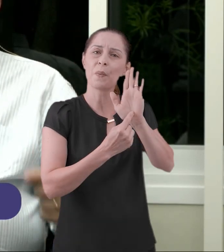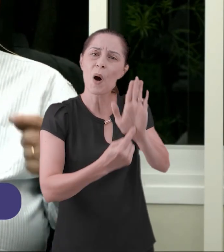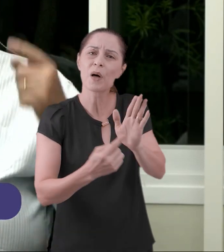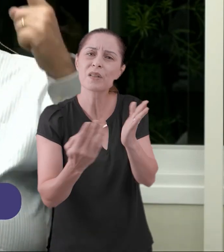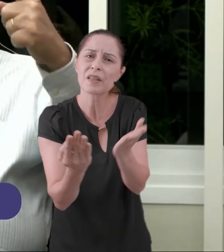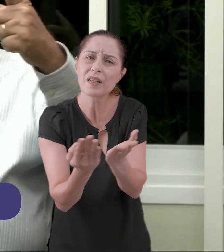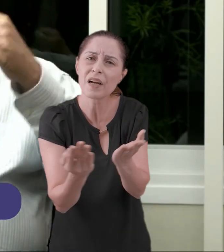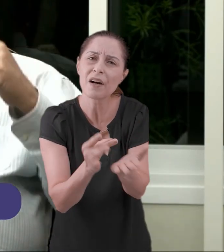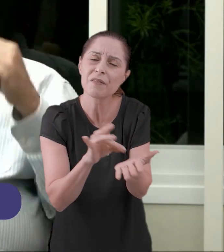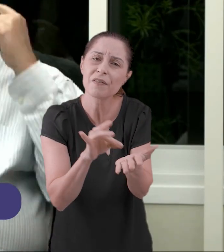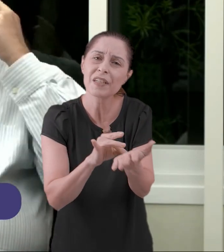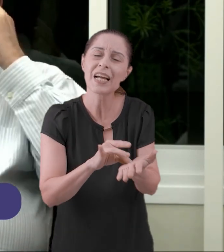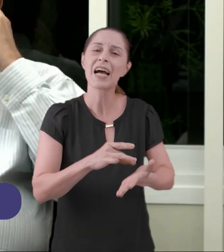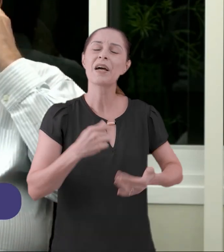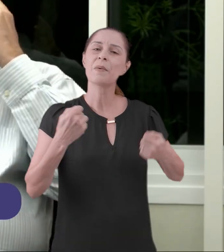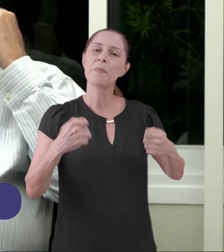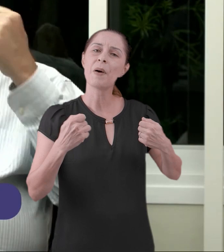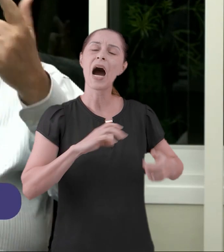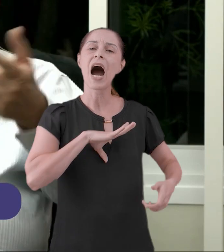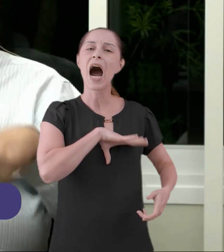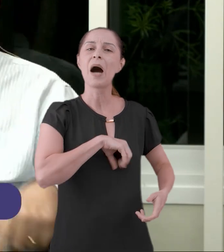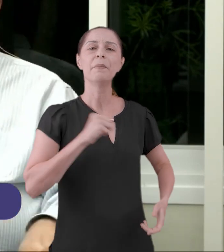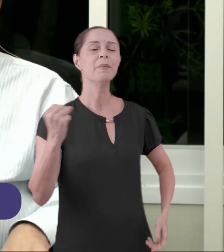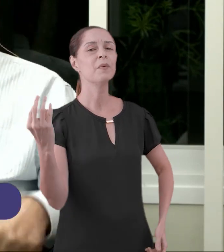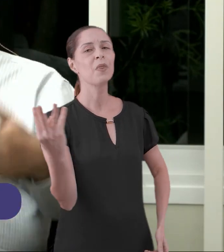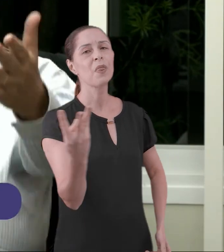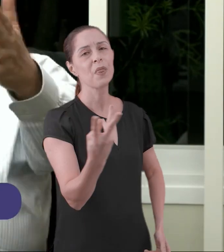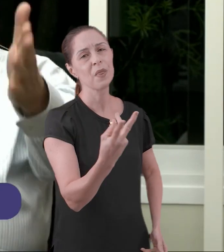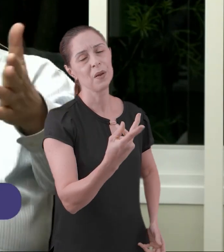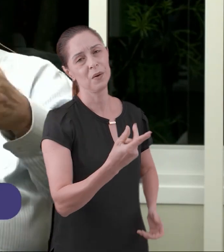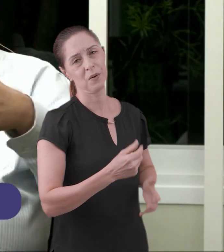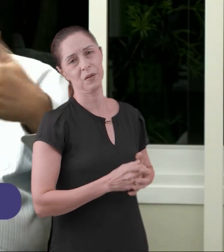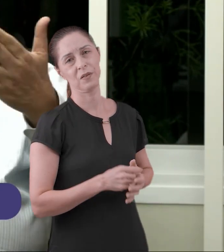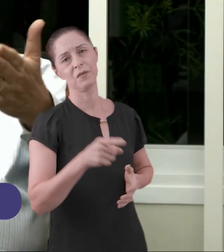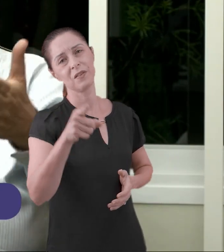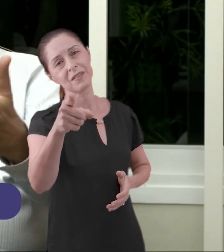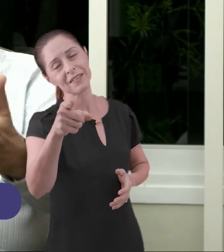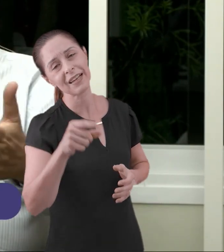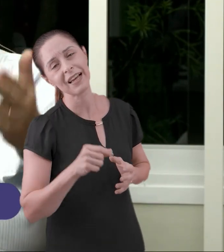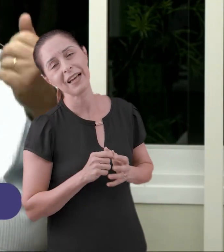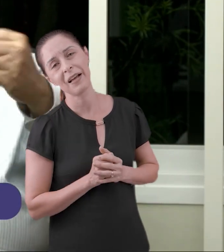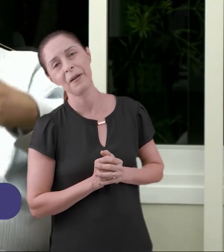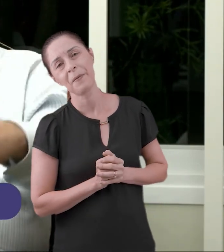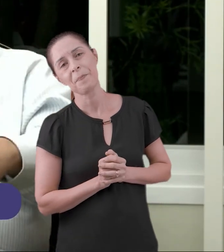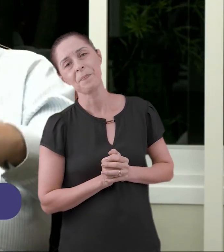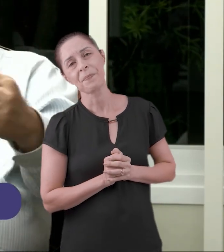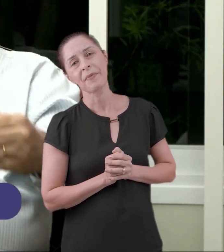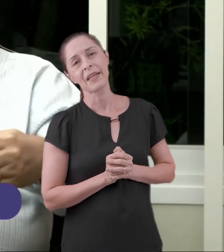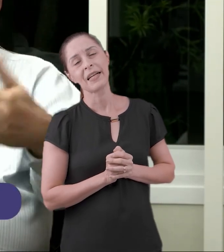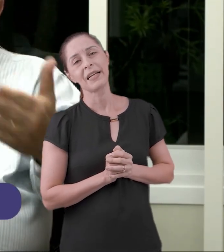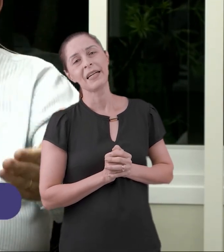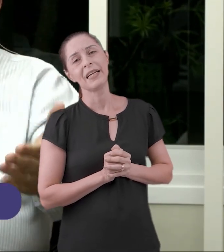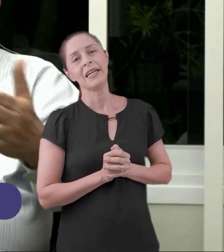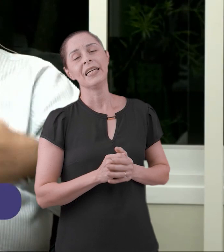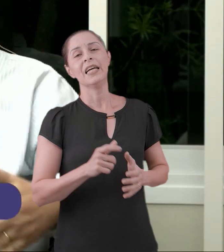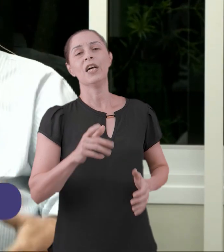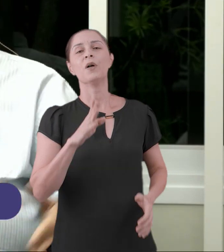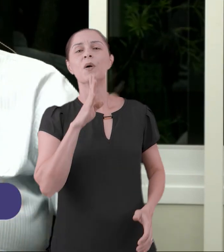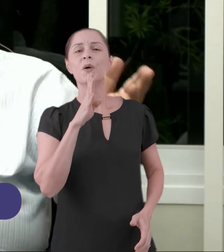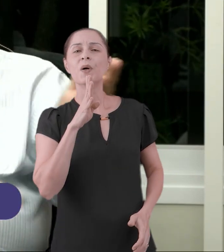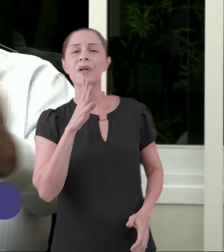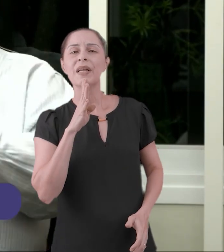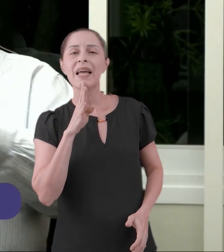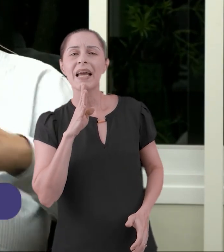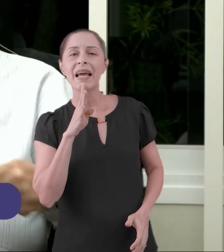é esse. Então, eu quero desafiar você que está aí, se você tem uma situação dessa de autismo dentro da sua